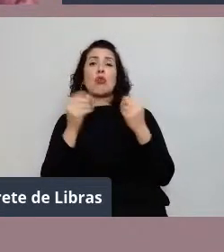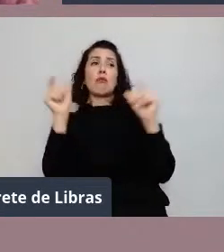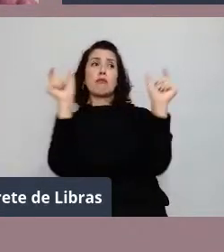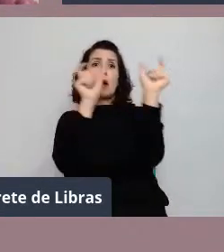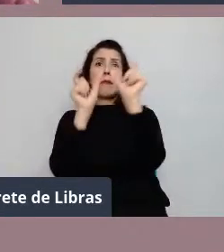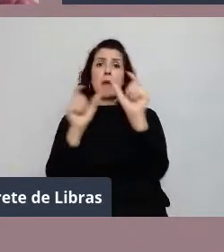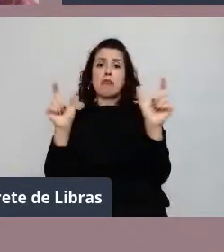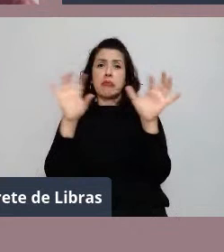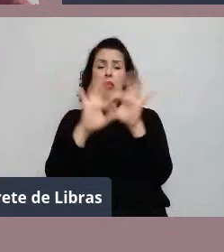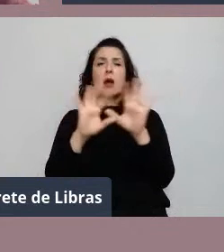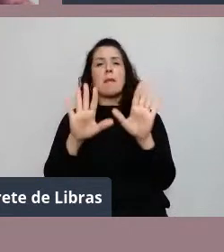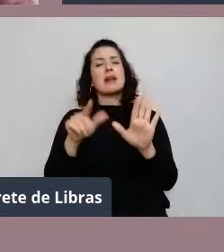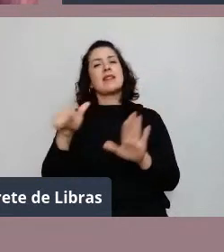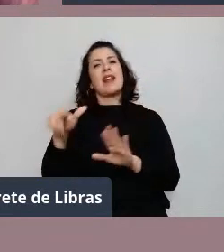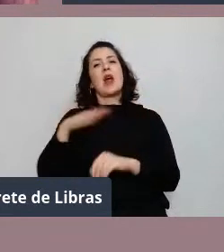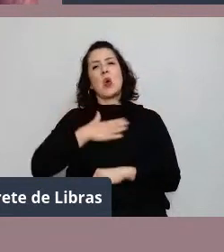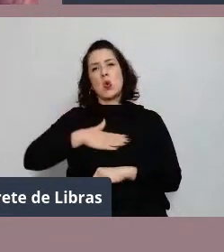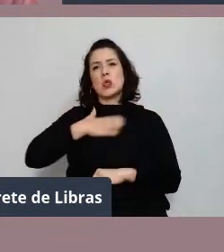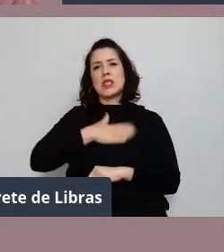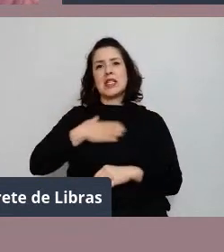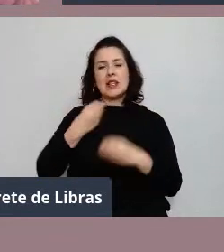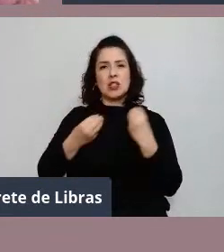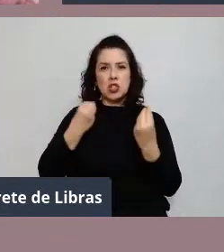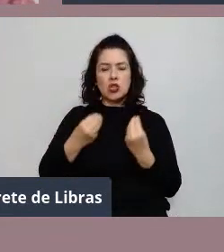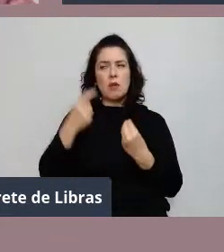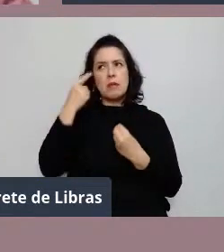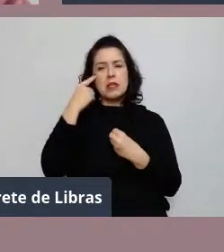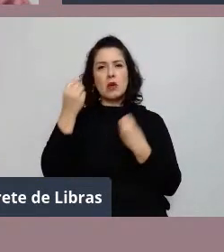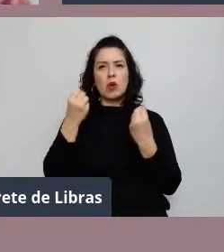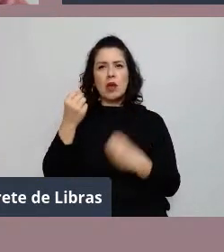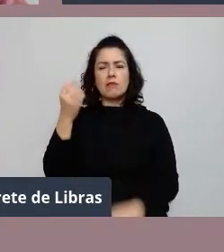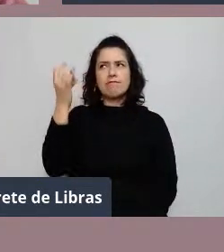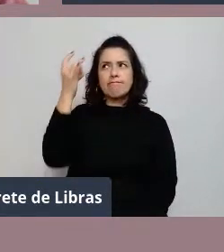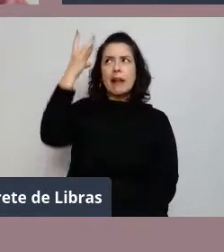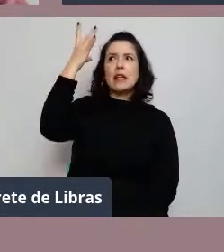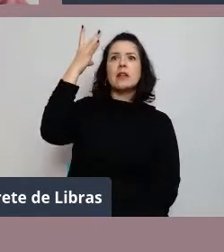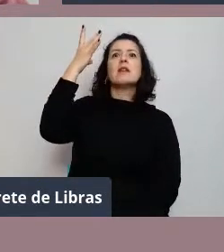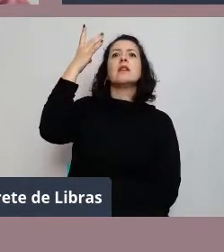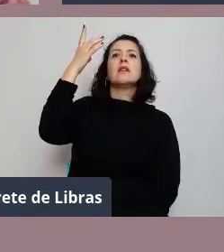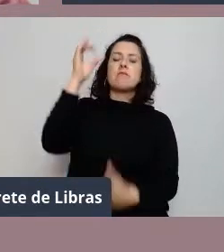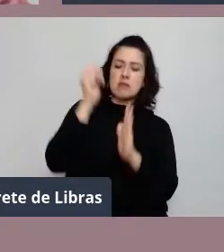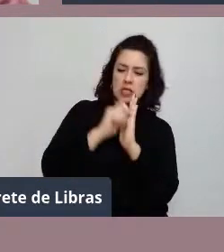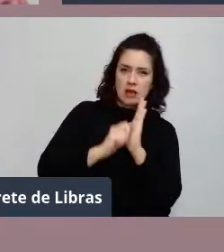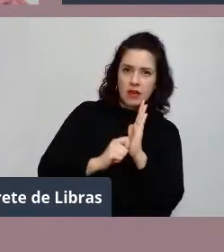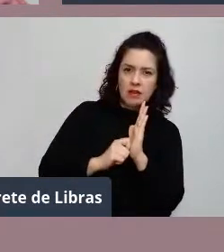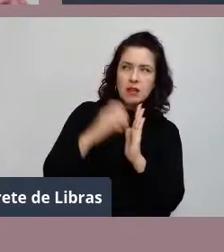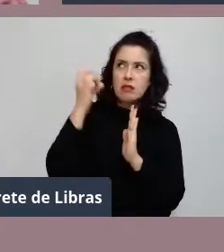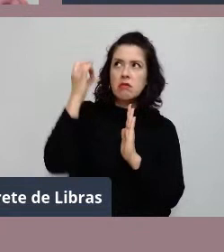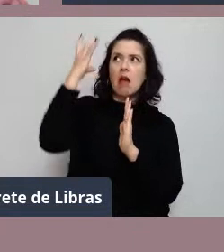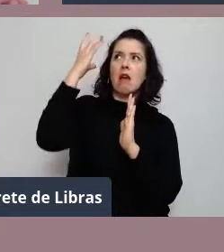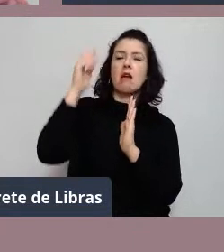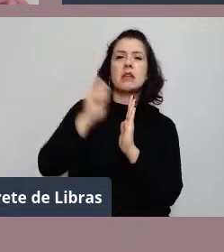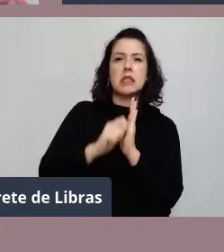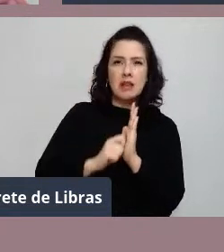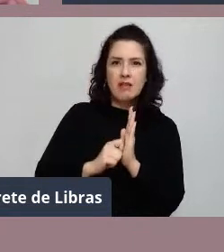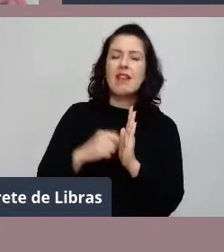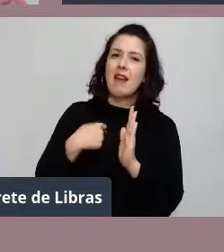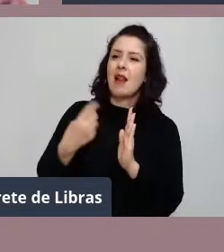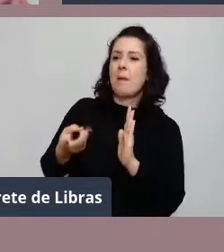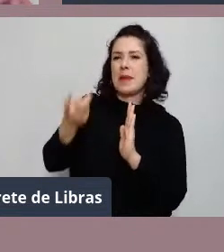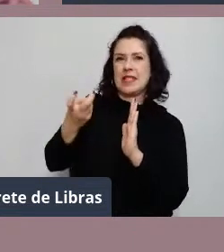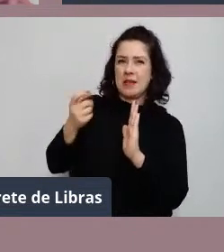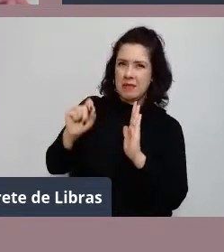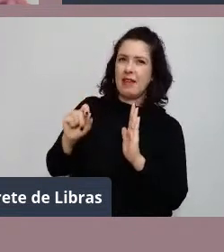mas que ela gostava de seguir a intuição e perceber ali o que a intuição dela tinha escrito,